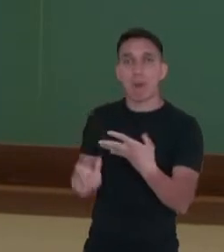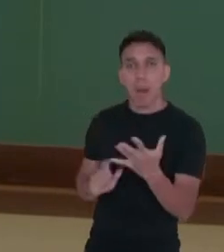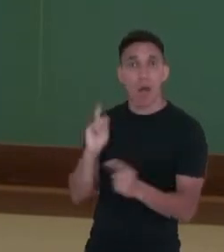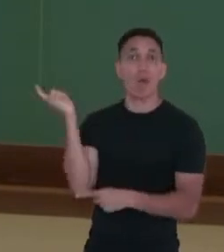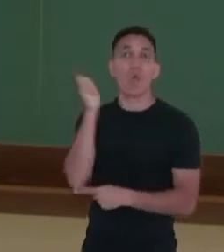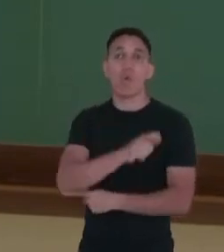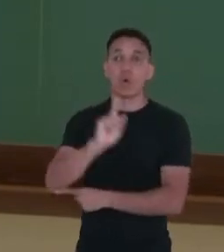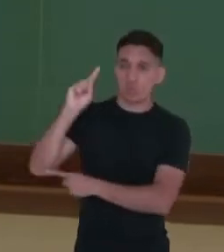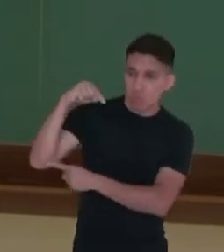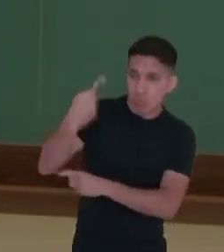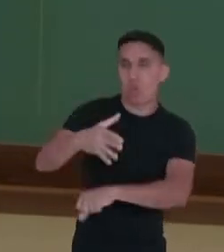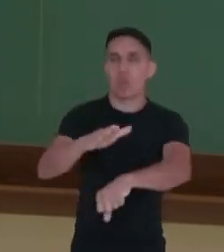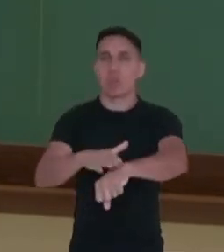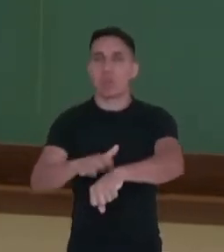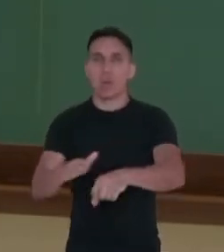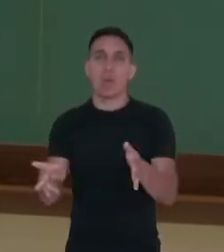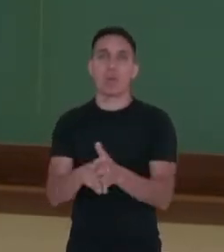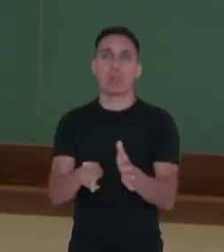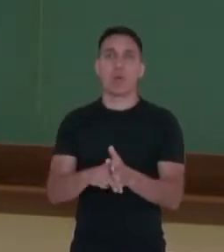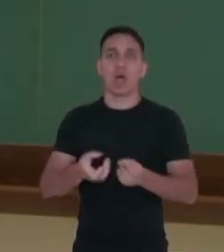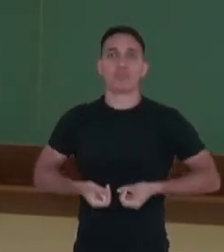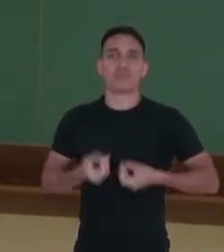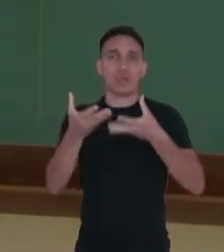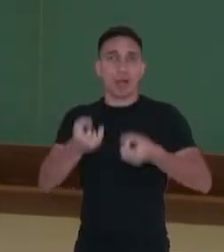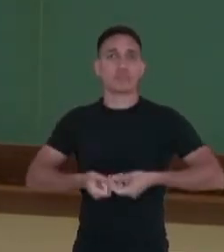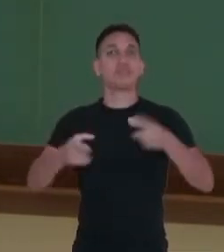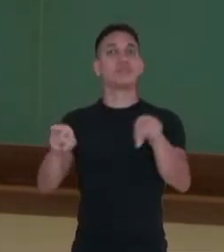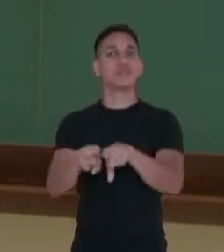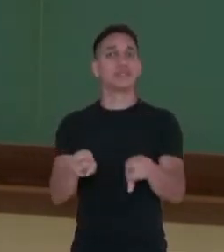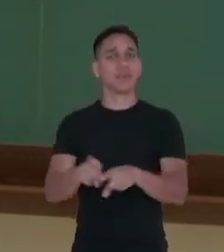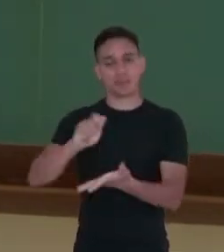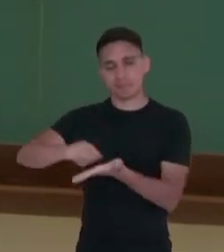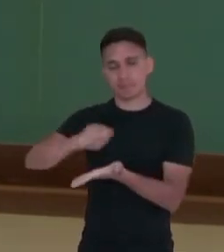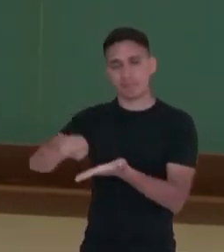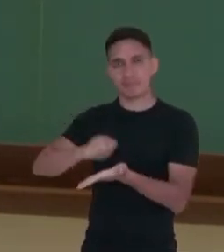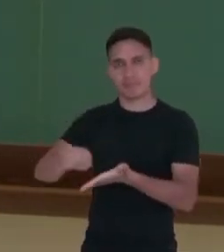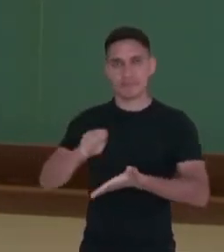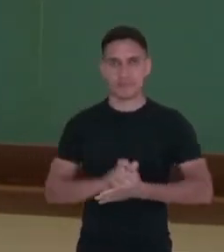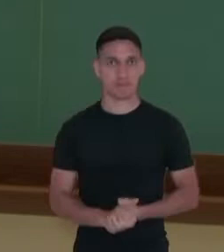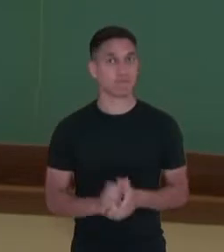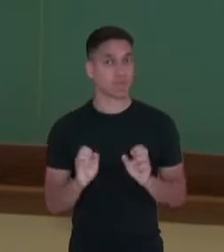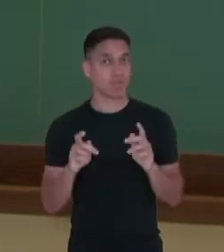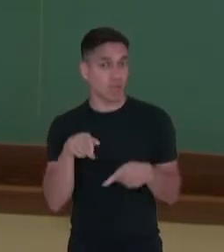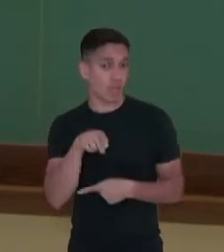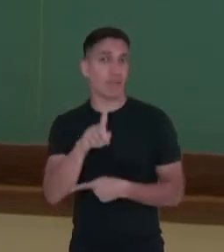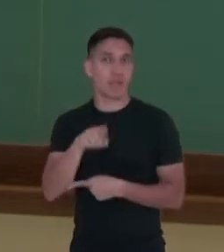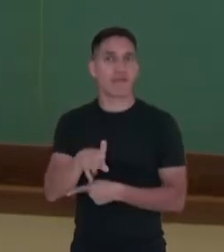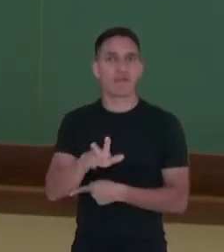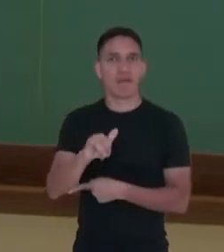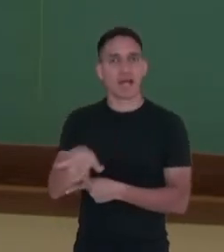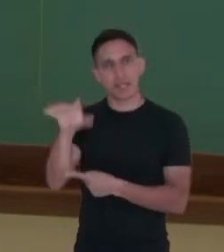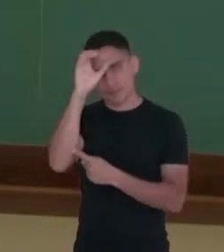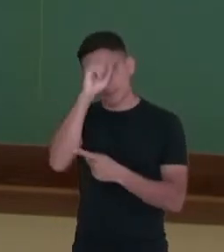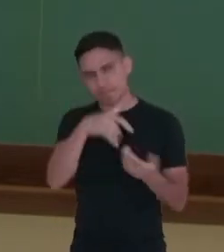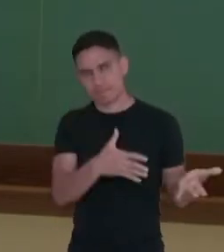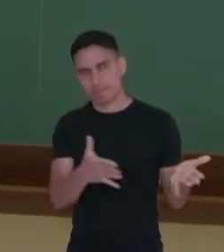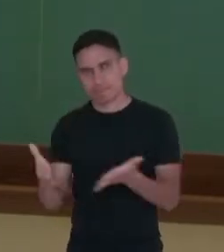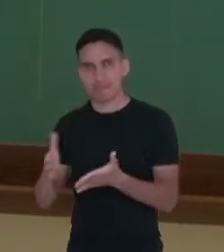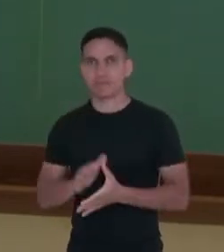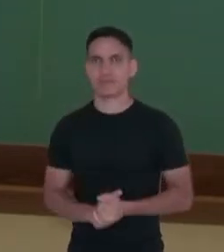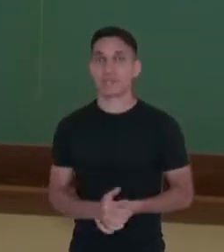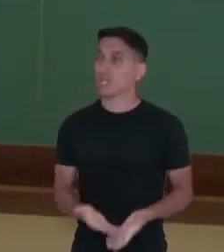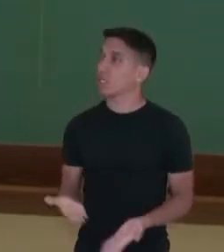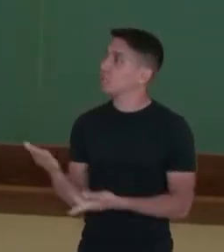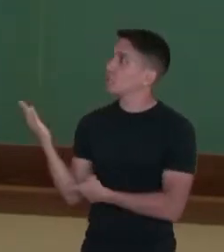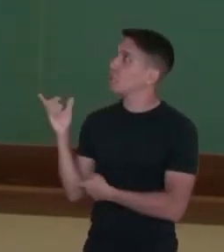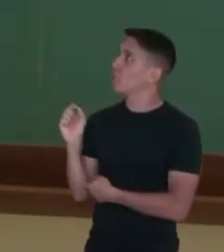utilizar depois, tanto no nosso discurso falado quanto em textos escritos, né? E é isso que a gente vai trabalhar hoje. Então, pessoal,